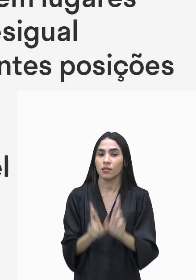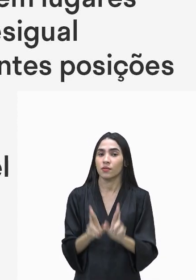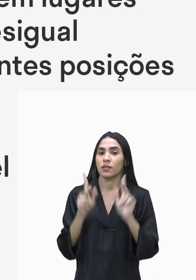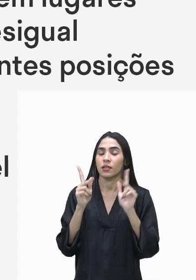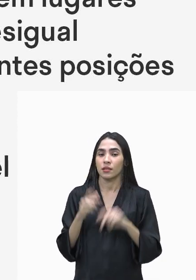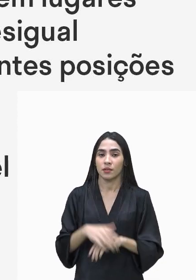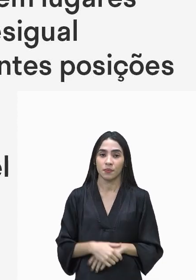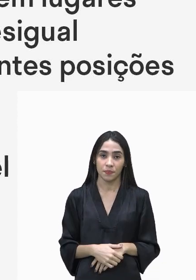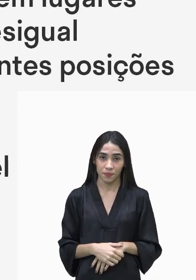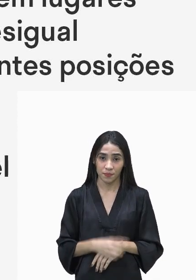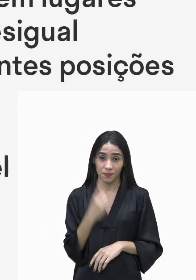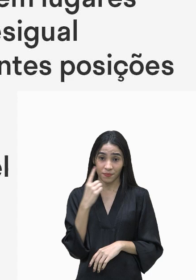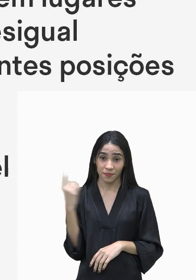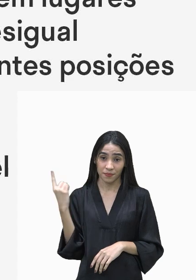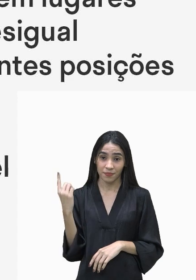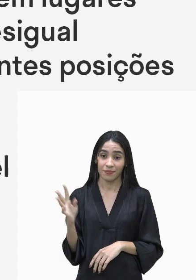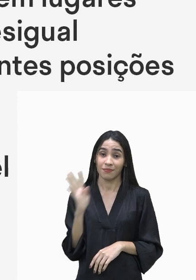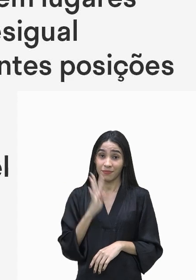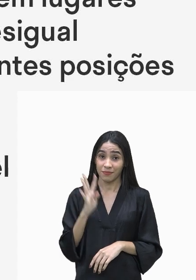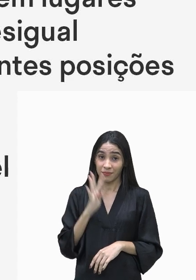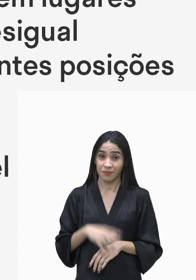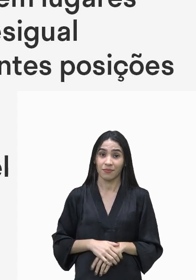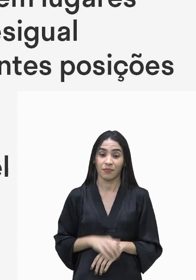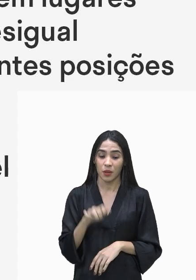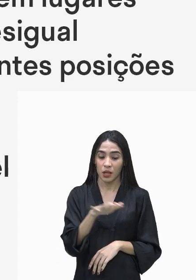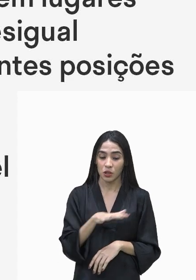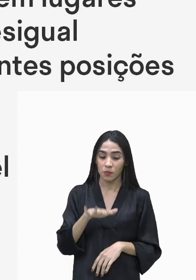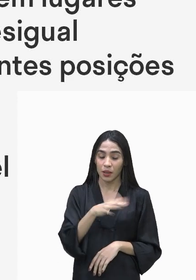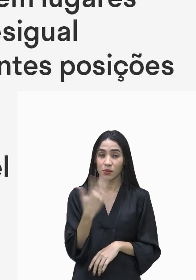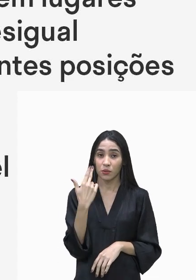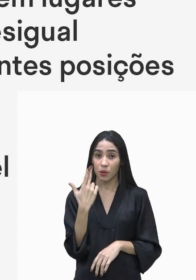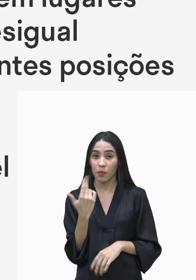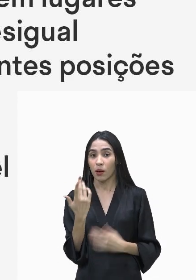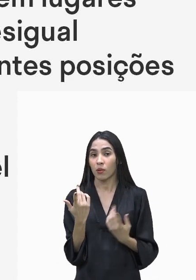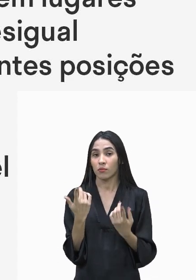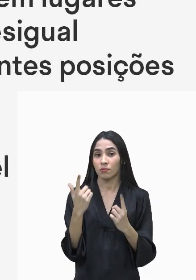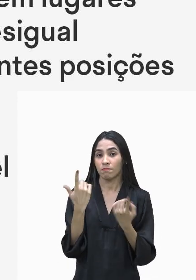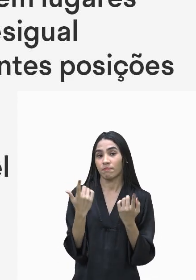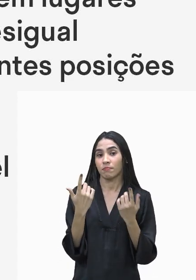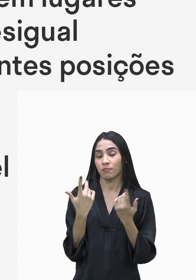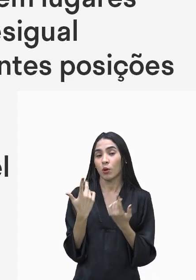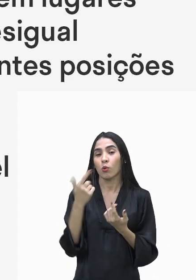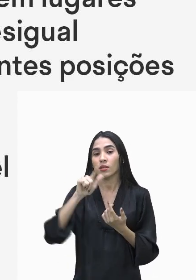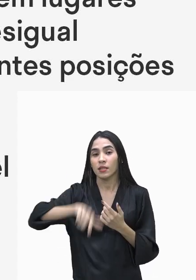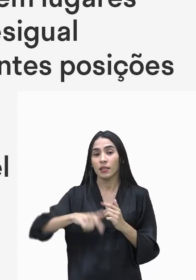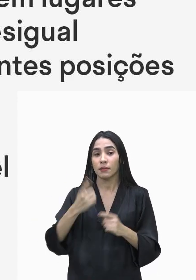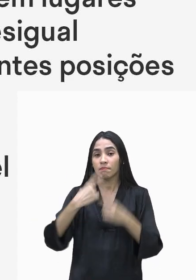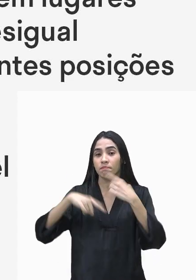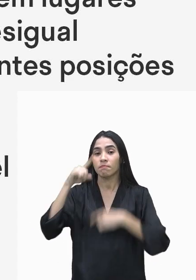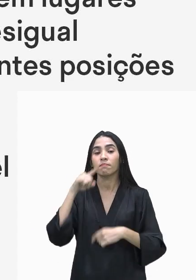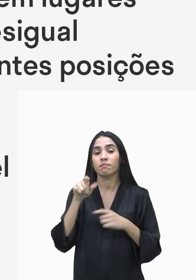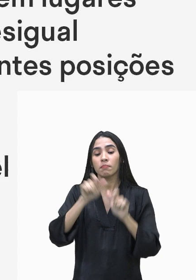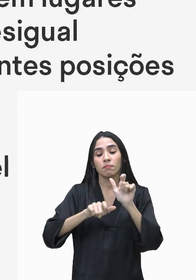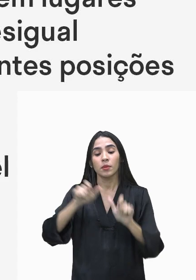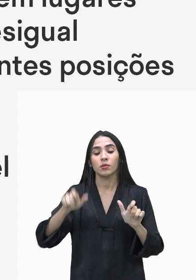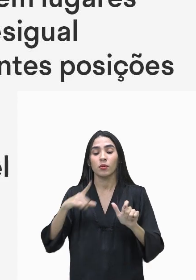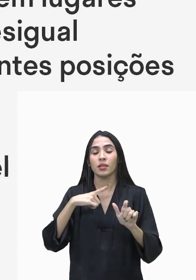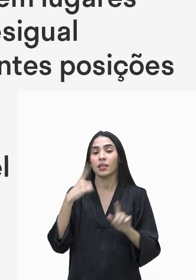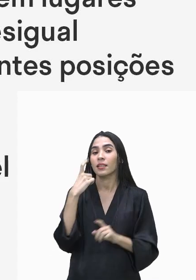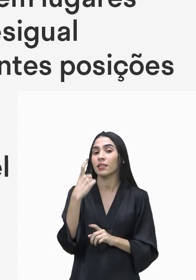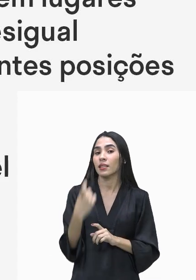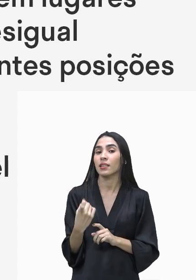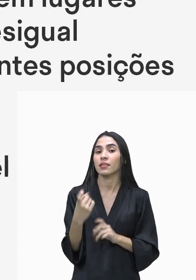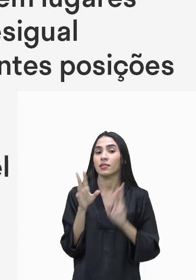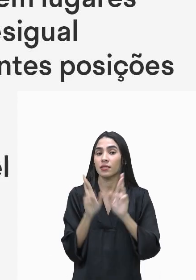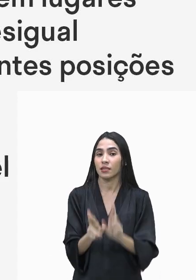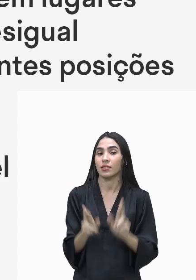diferentes. Olha que legal, é um espaço comum de concorrência entre agentes que possuem